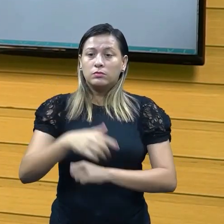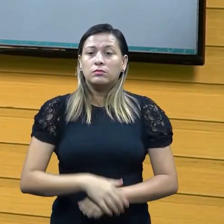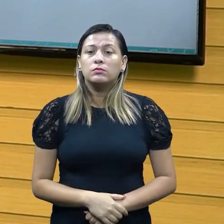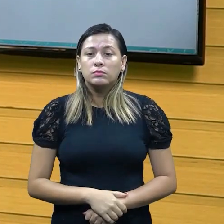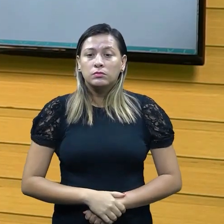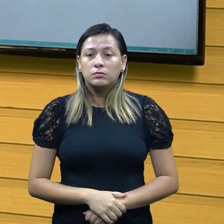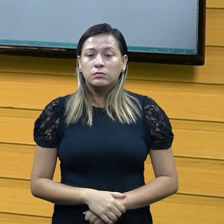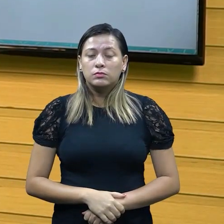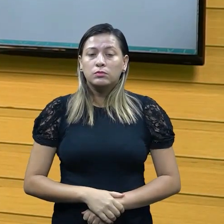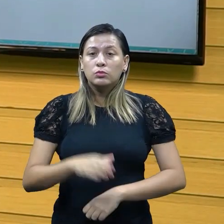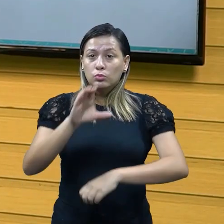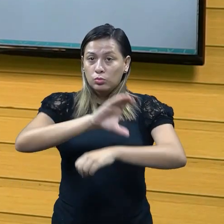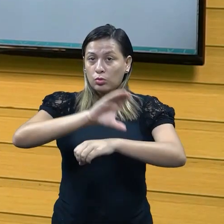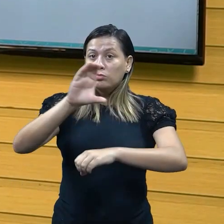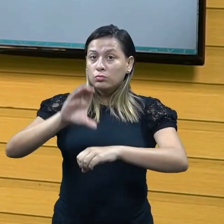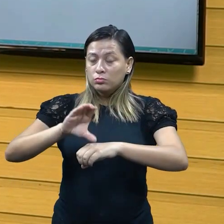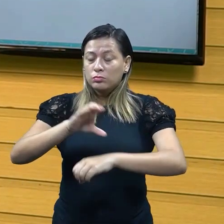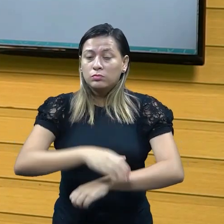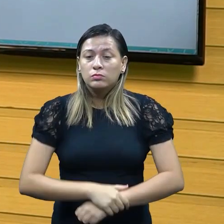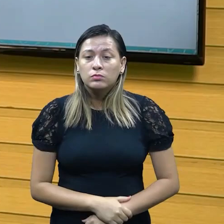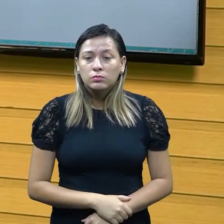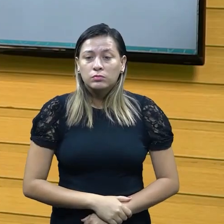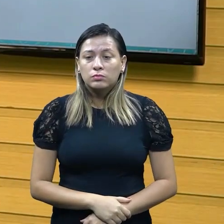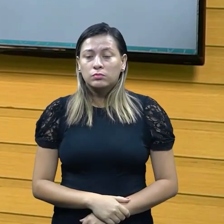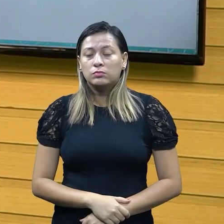do Código Civil, né? E aí ele